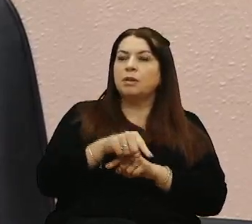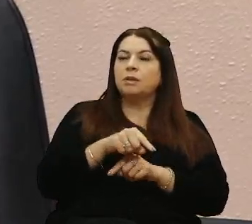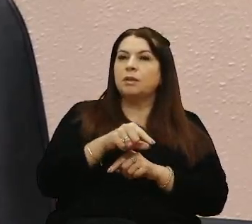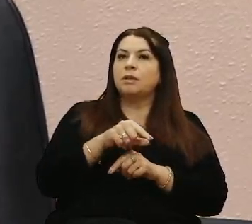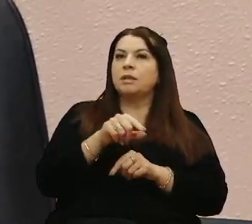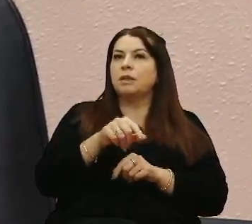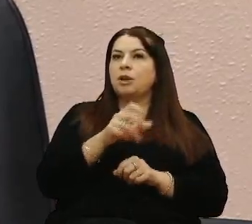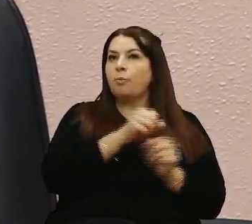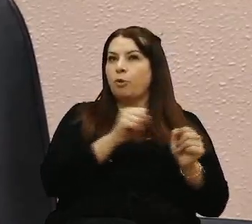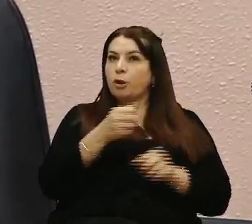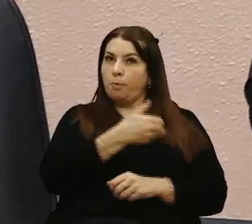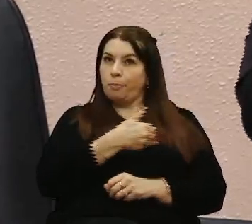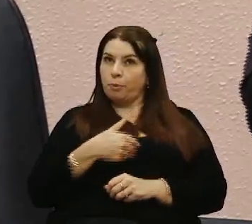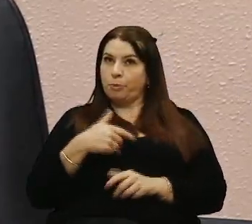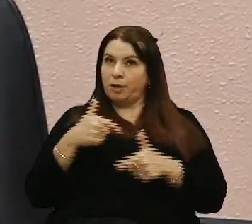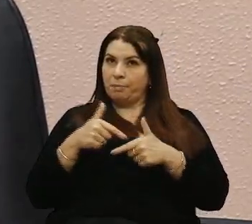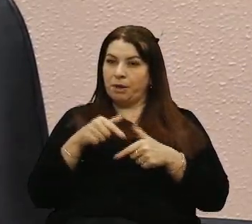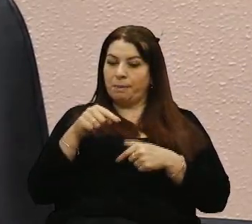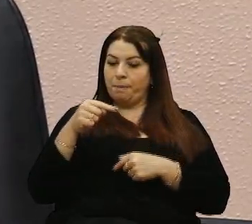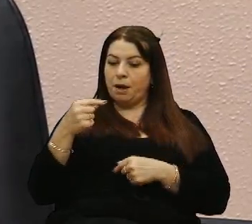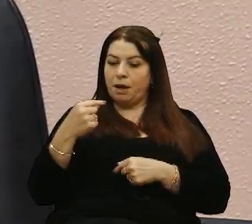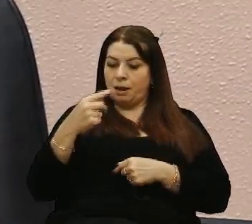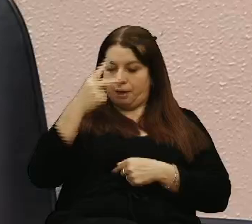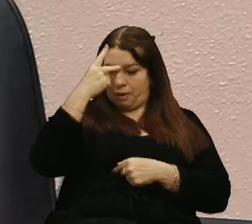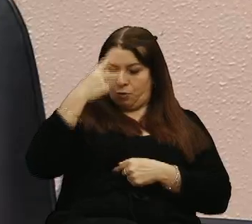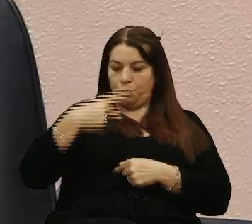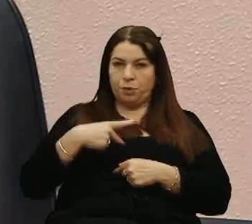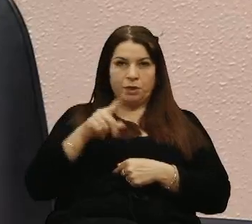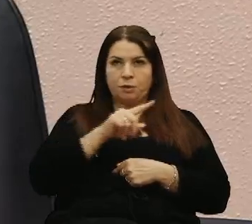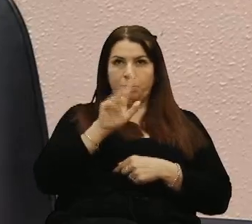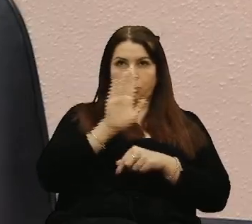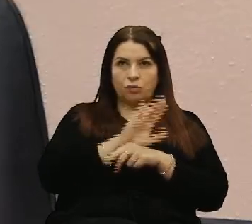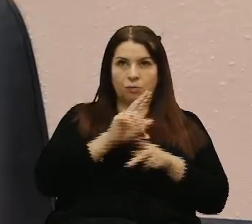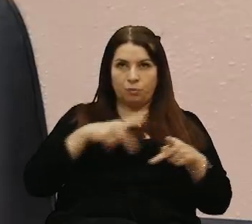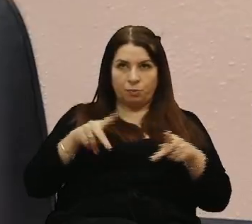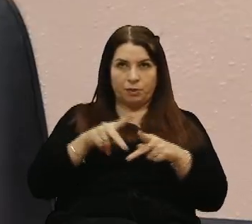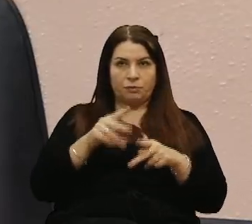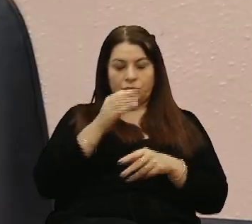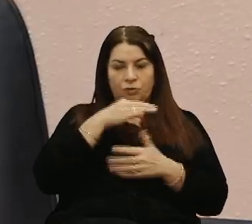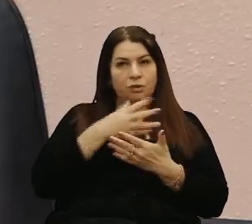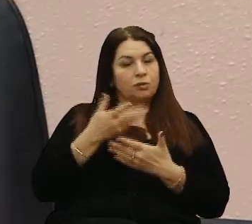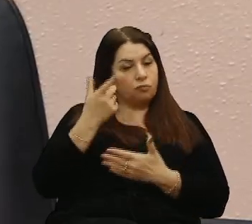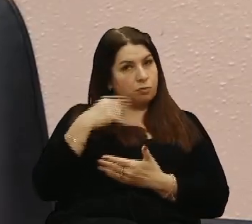poder público trabalha para si e não para a população caxiense. Então,